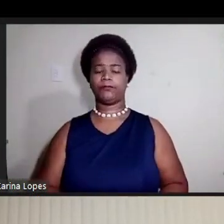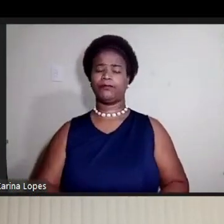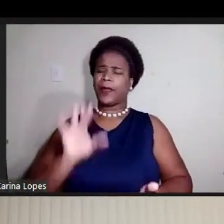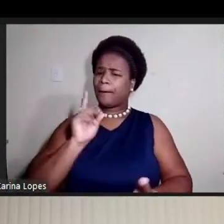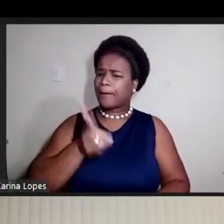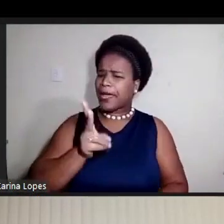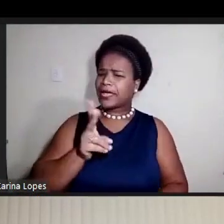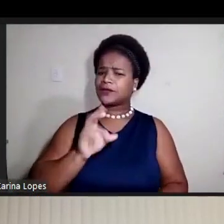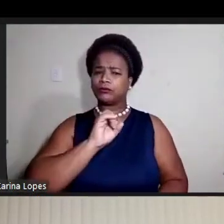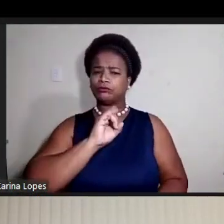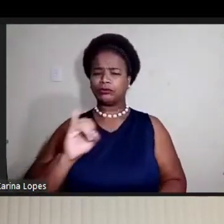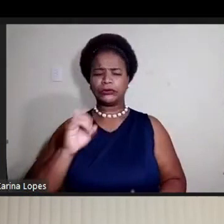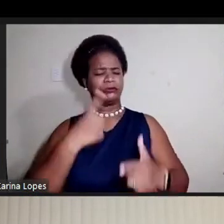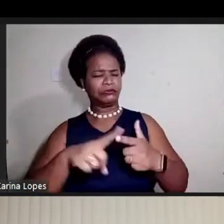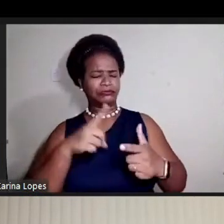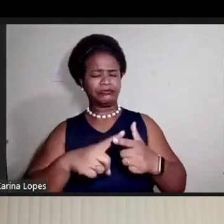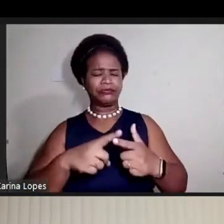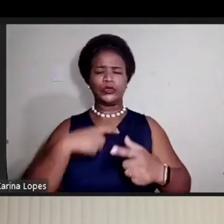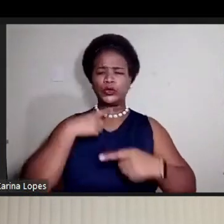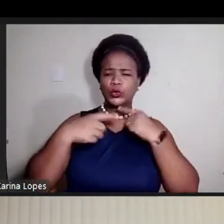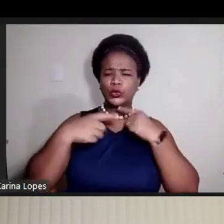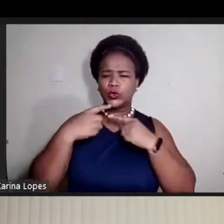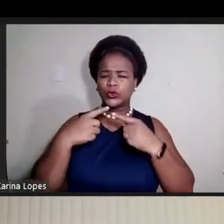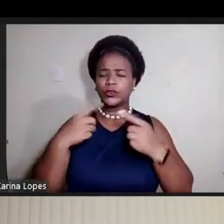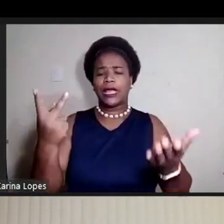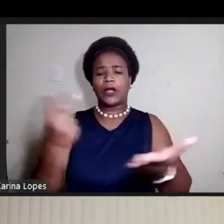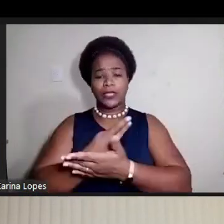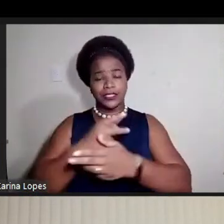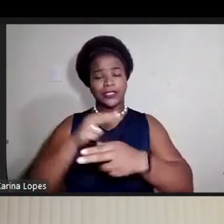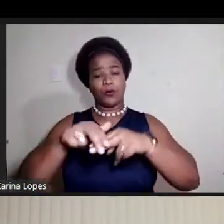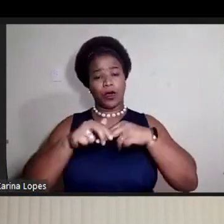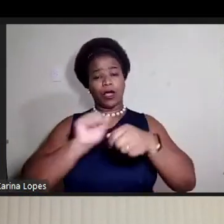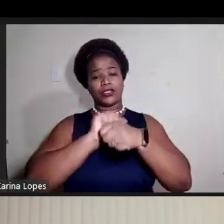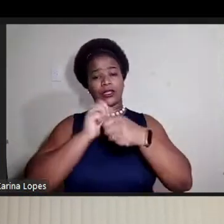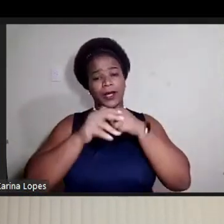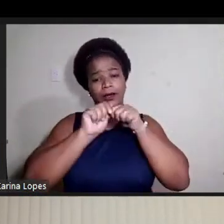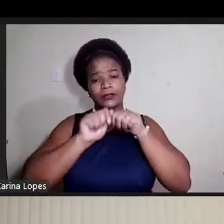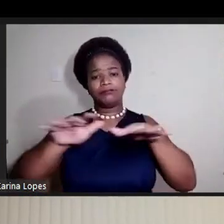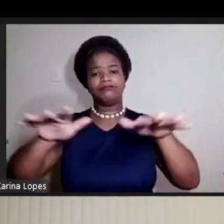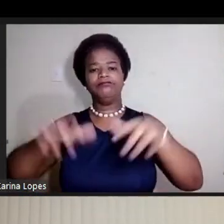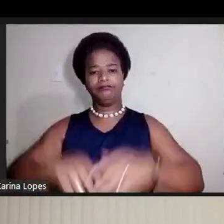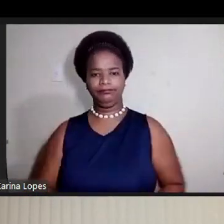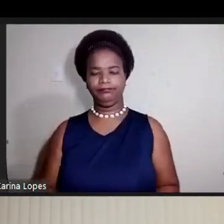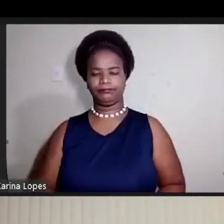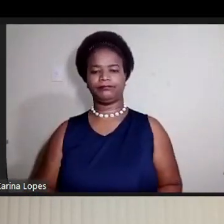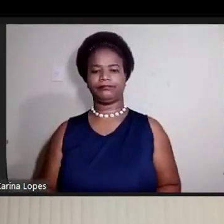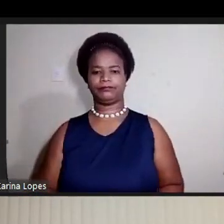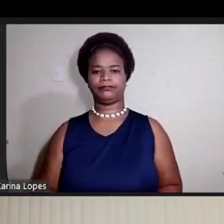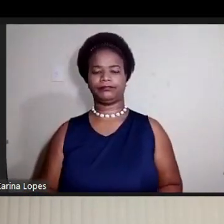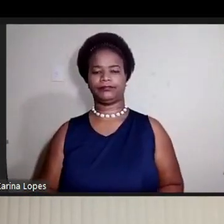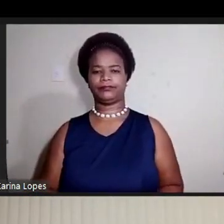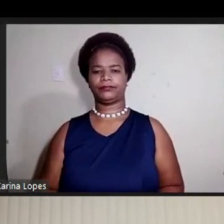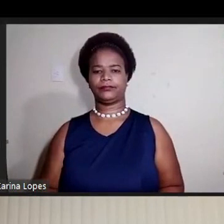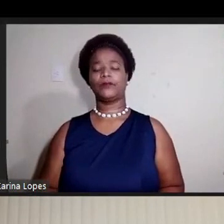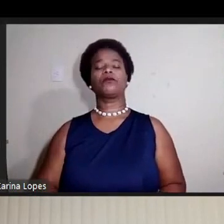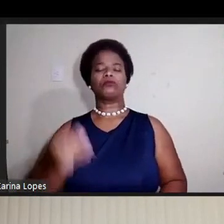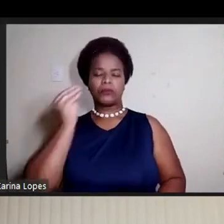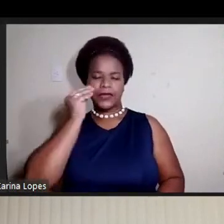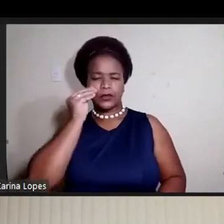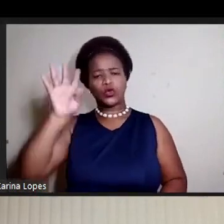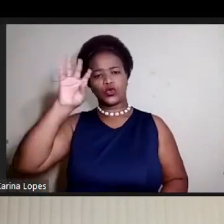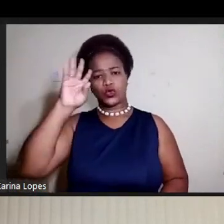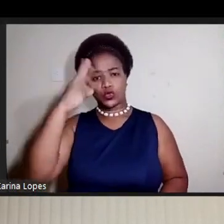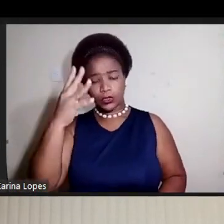adversas causadas pela pandemia da Covid-19. Buscou soluções e meios de atender